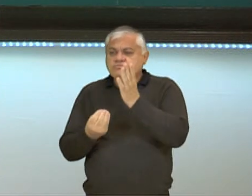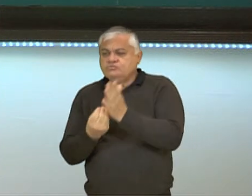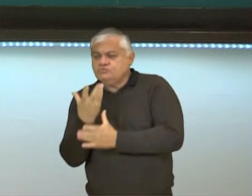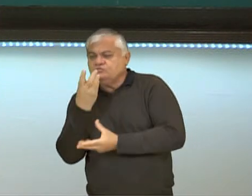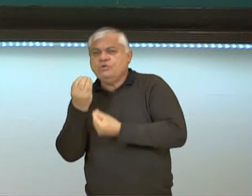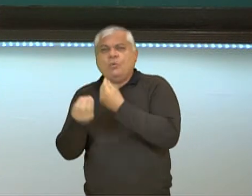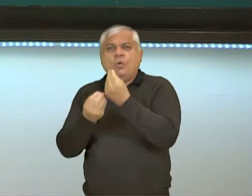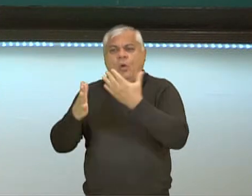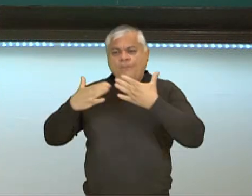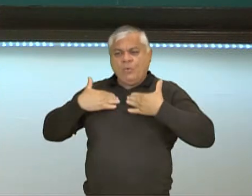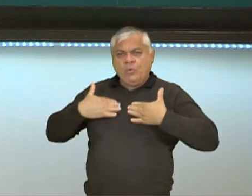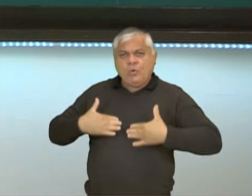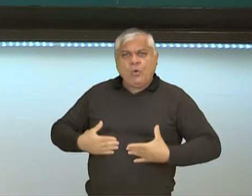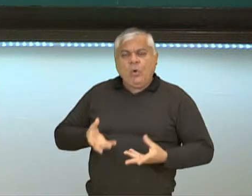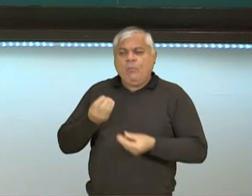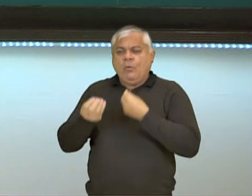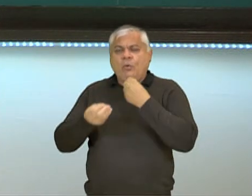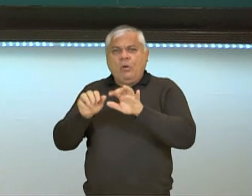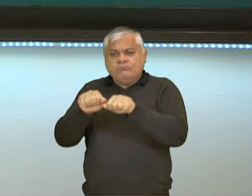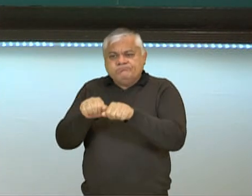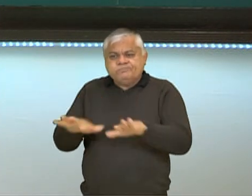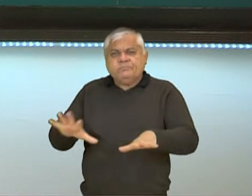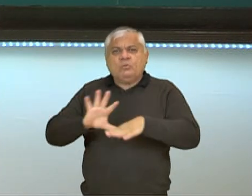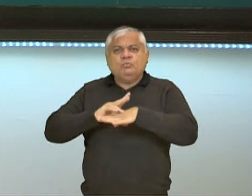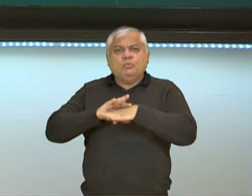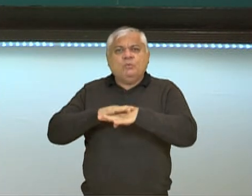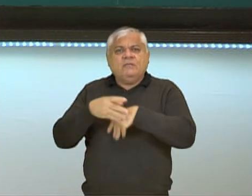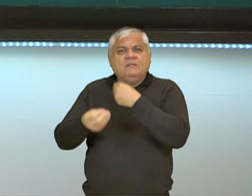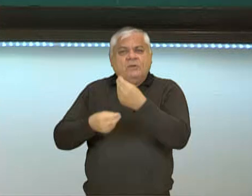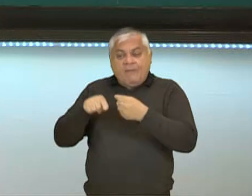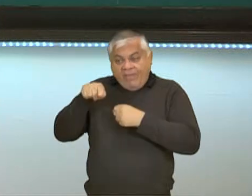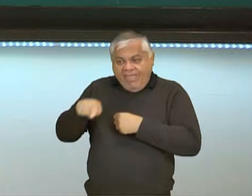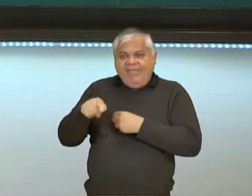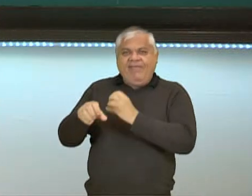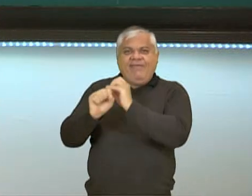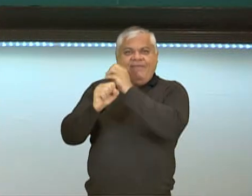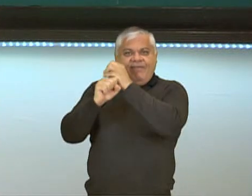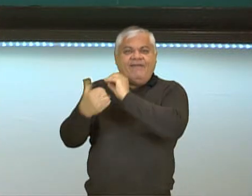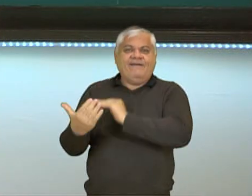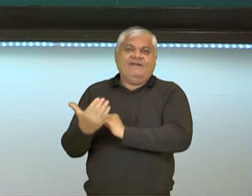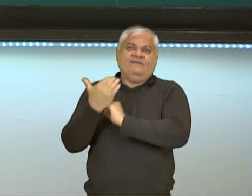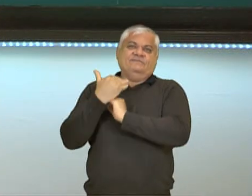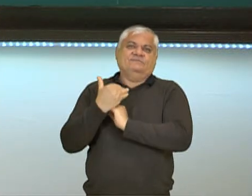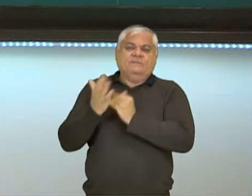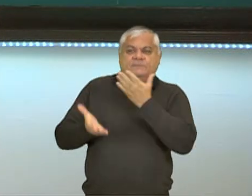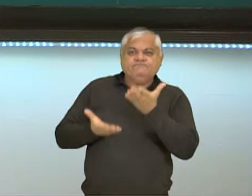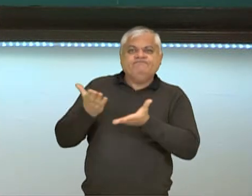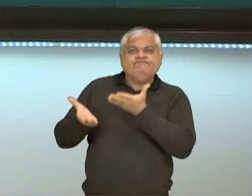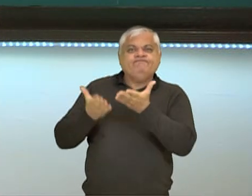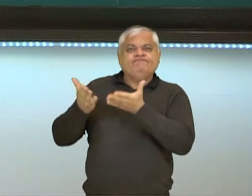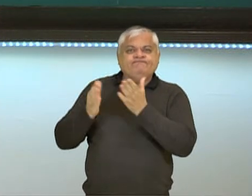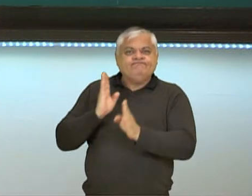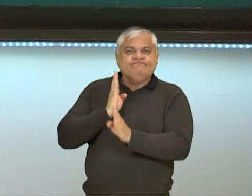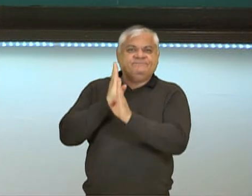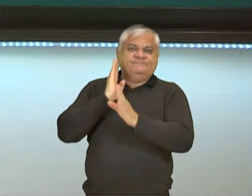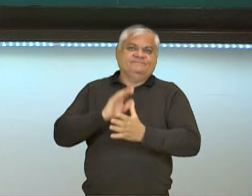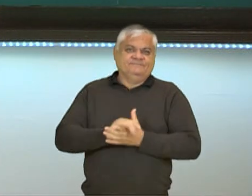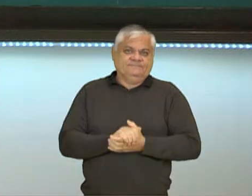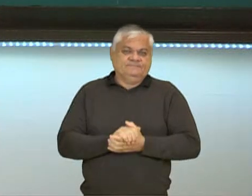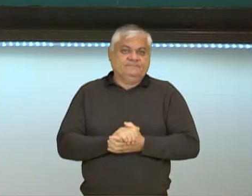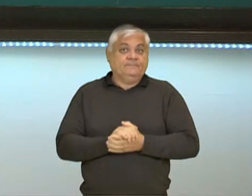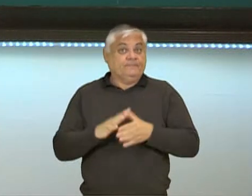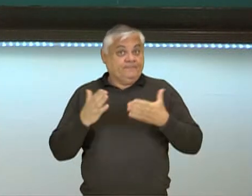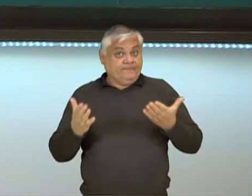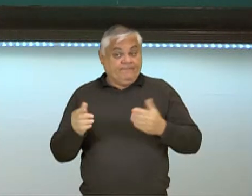se conheça a doença, para que ela possa ser bem tratada ali, né, no organismo, bem diagnosticada. Então,